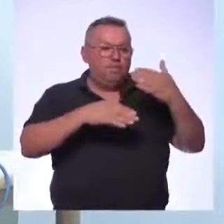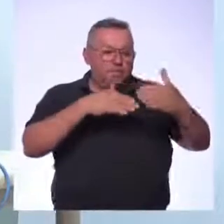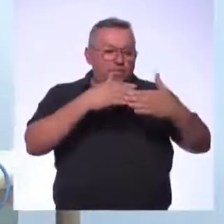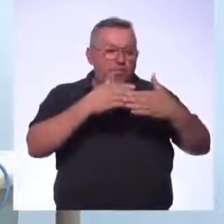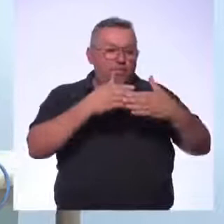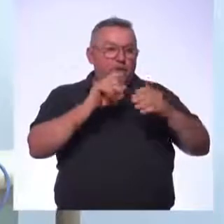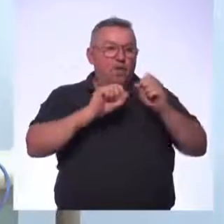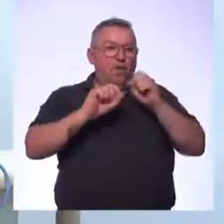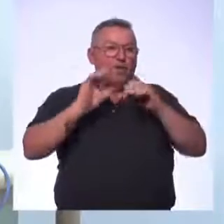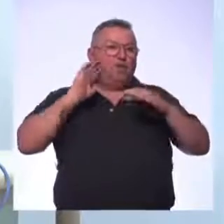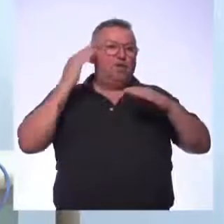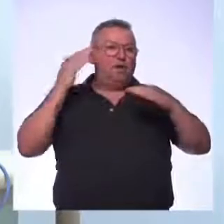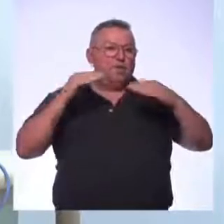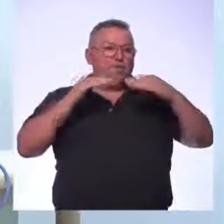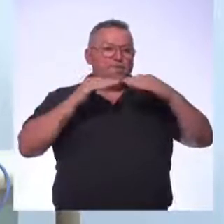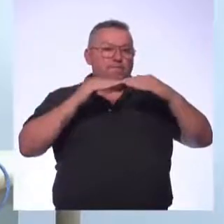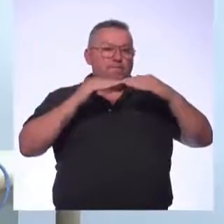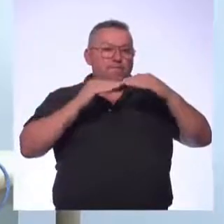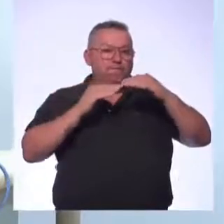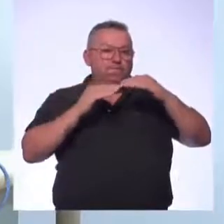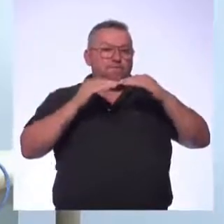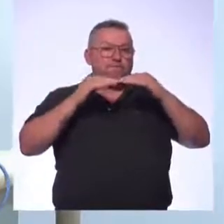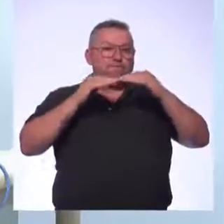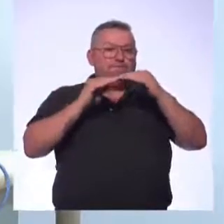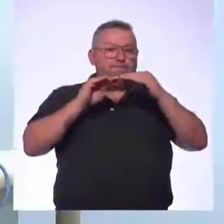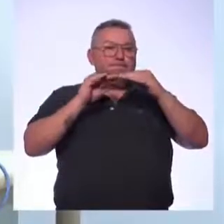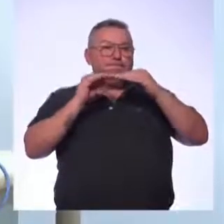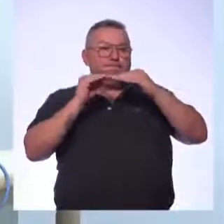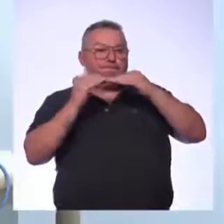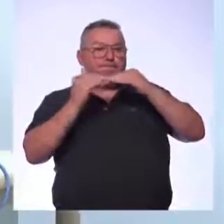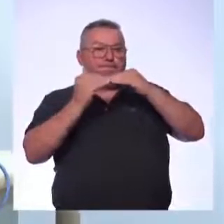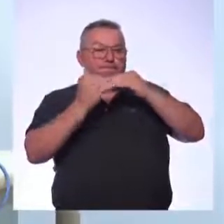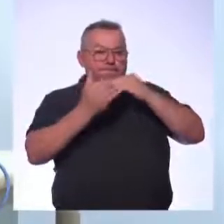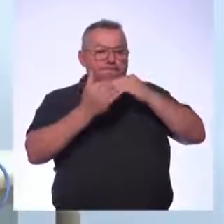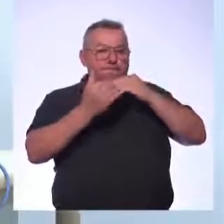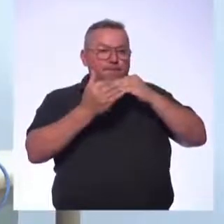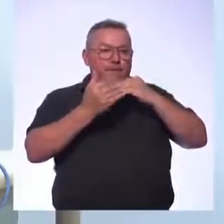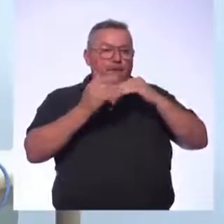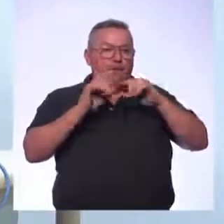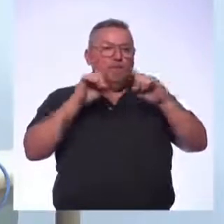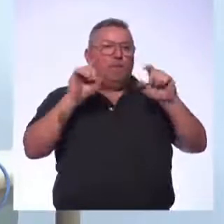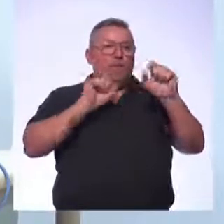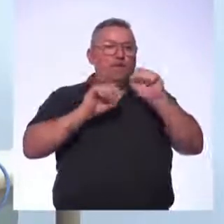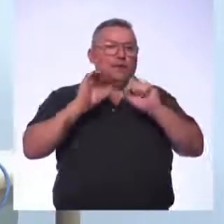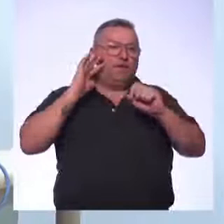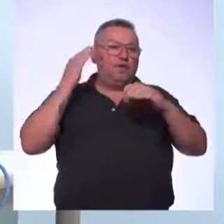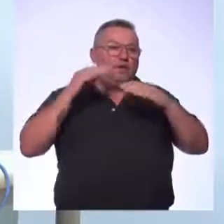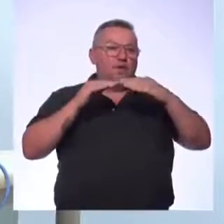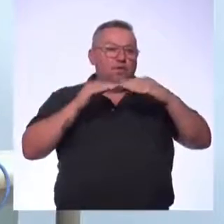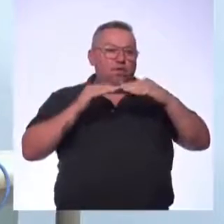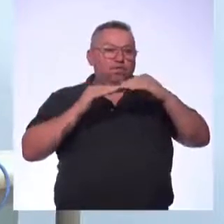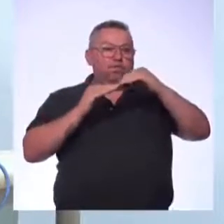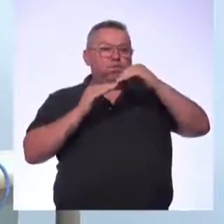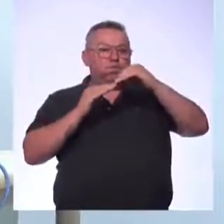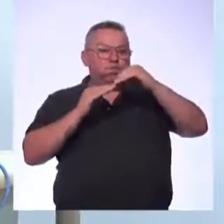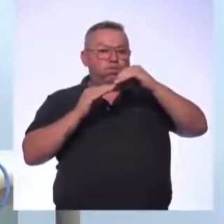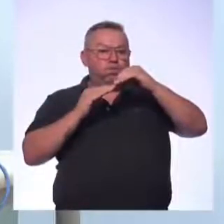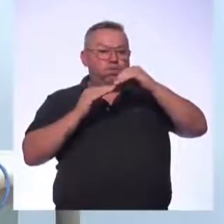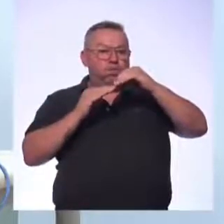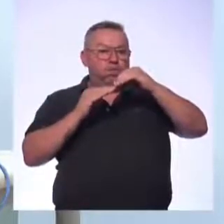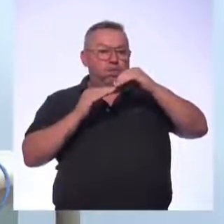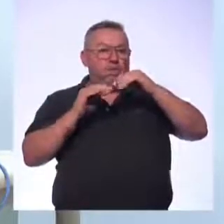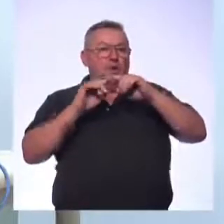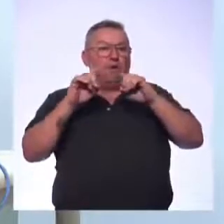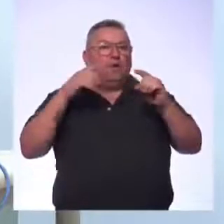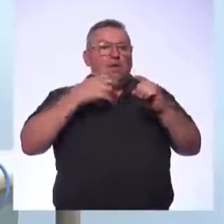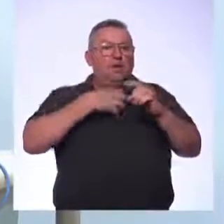epirogênese é o processo que é uma pressão exercida numa placa, na qual há um envergamento, né, para vocês entenderem,